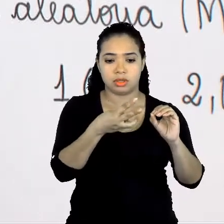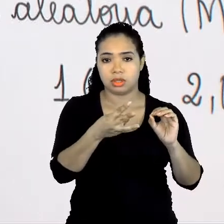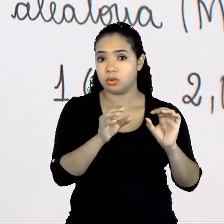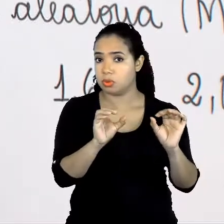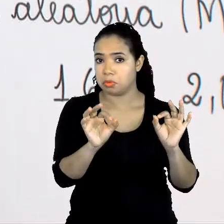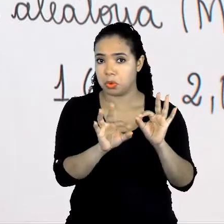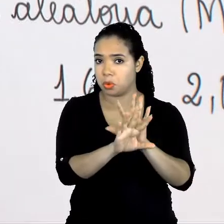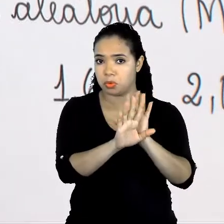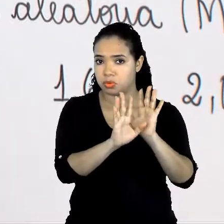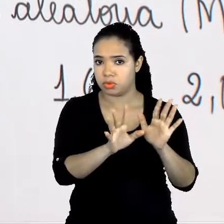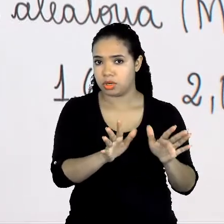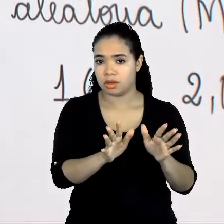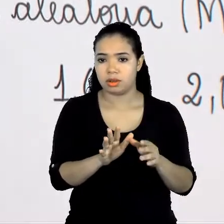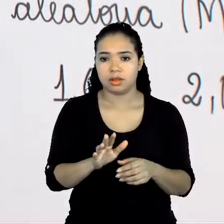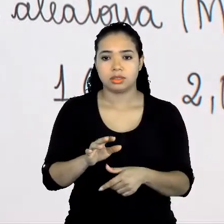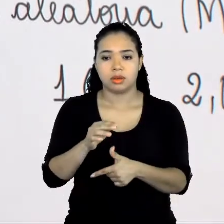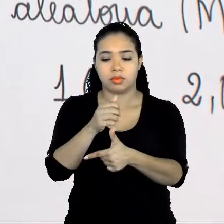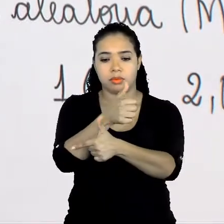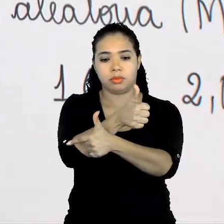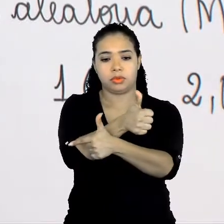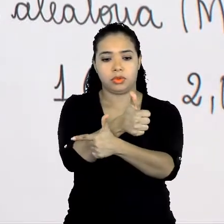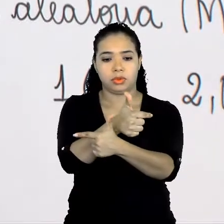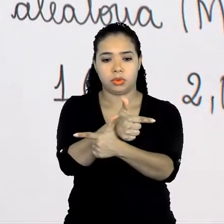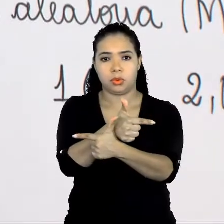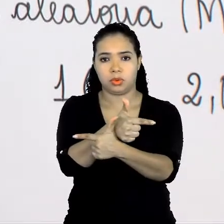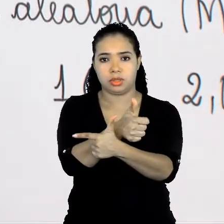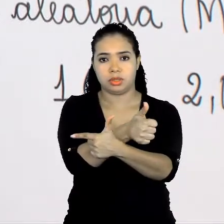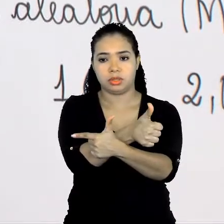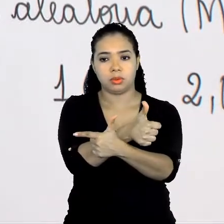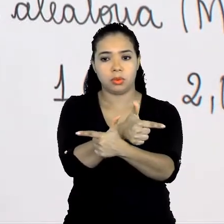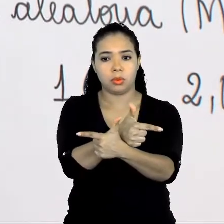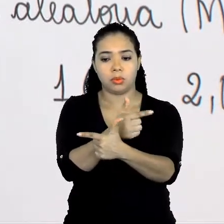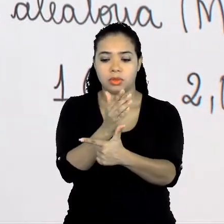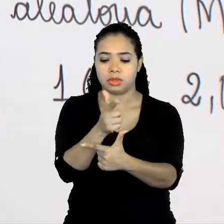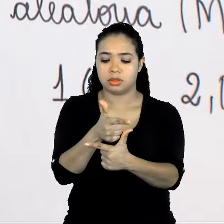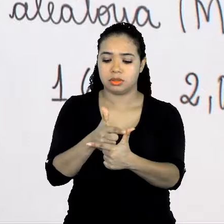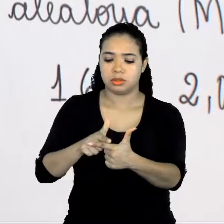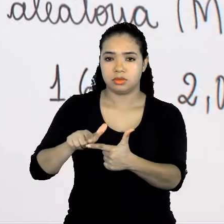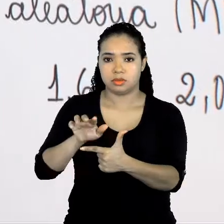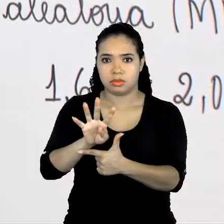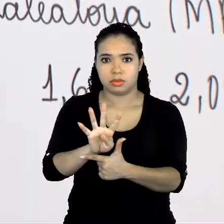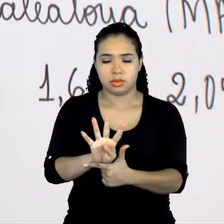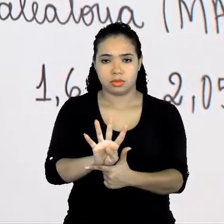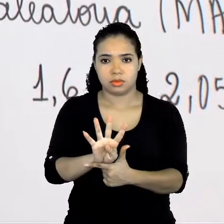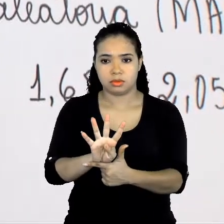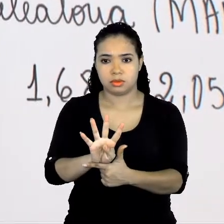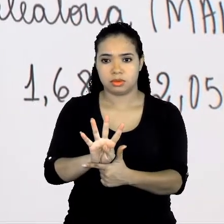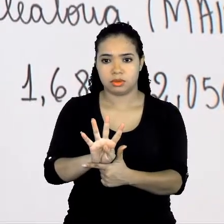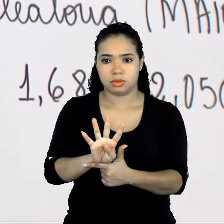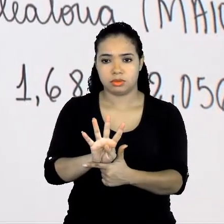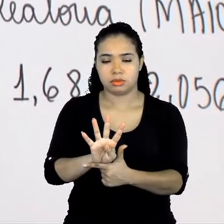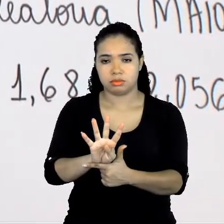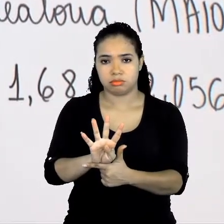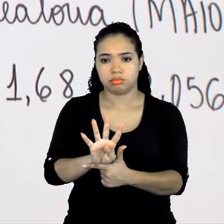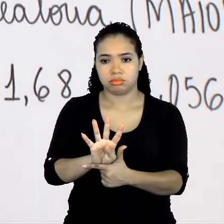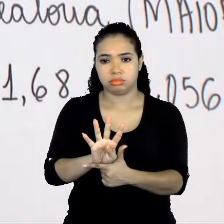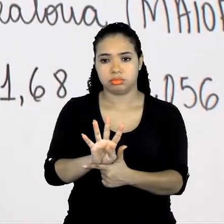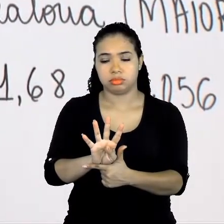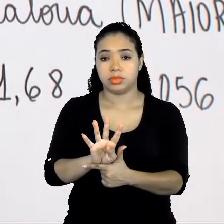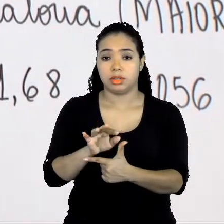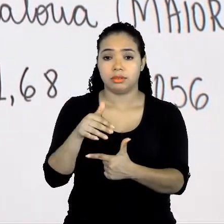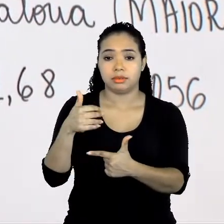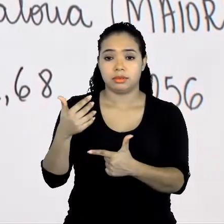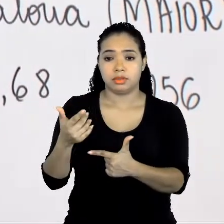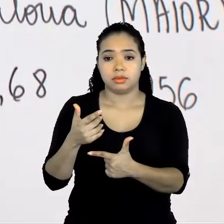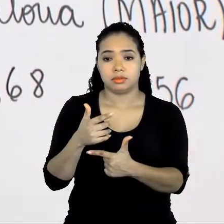divido 12 por 4, relembra, é uma fração imprópria, porque o numerador é maior que o denominador, e é uma